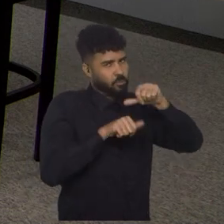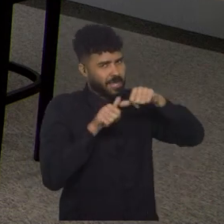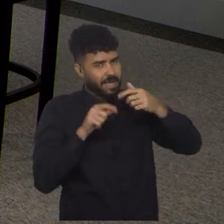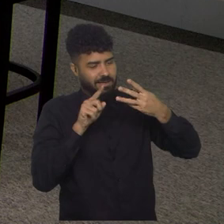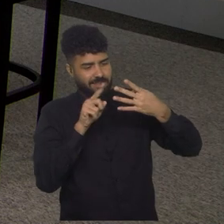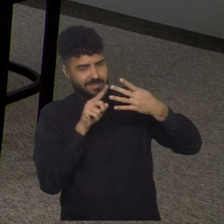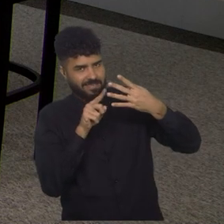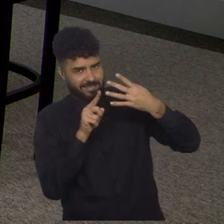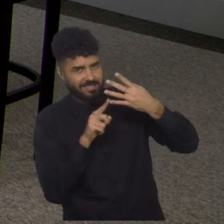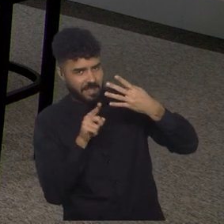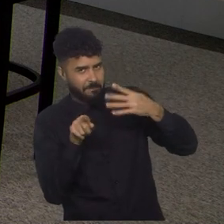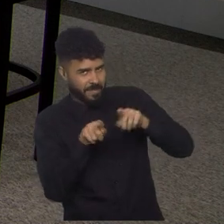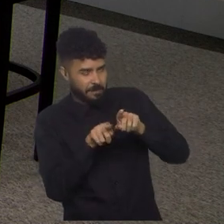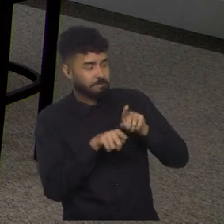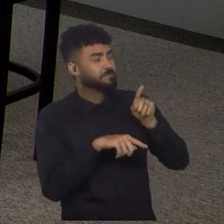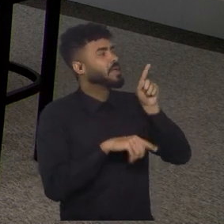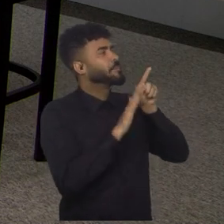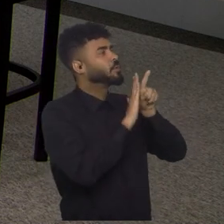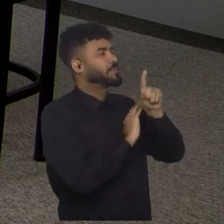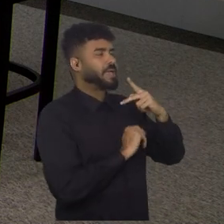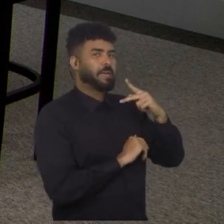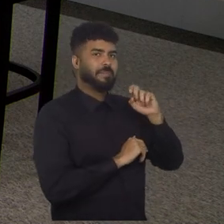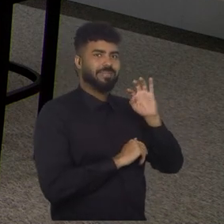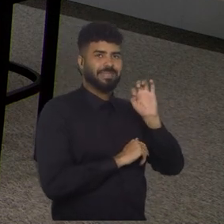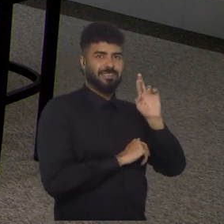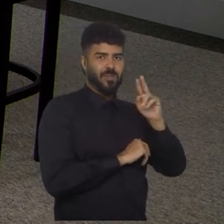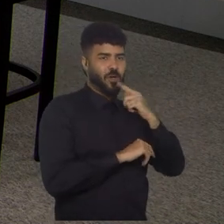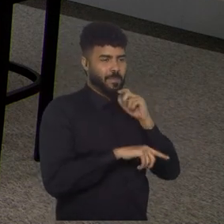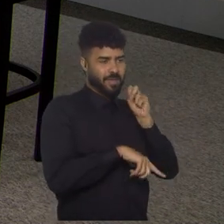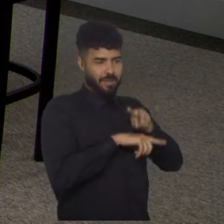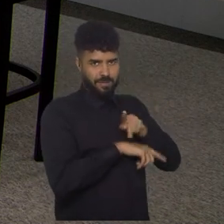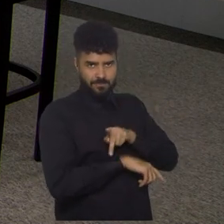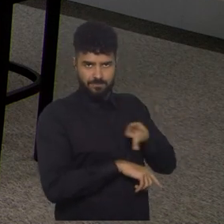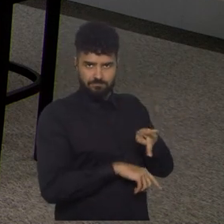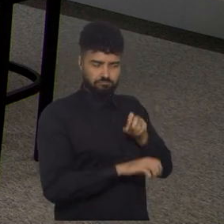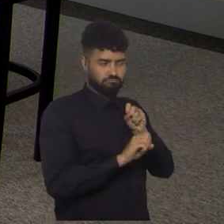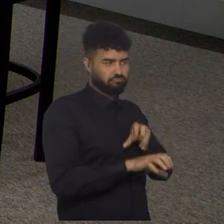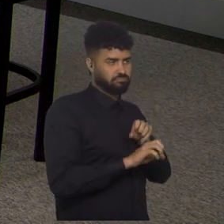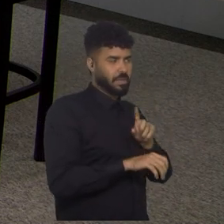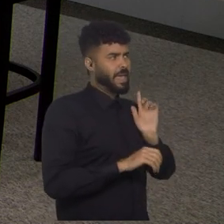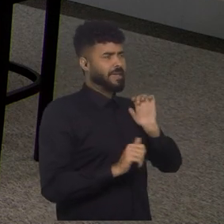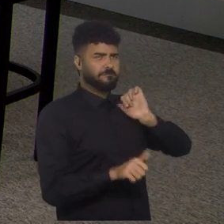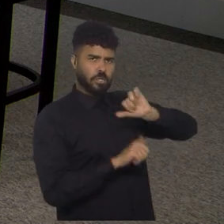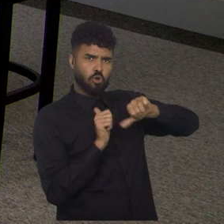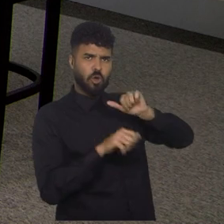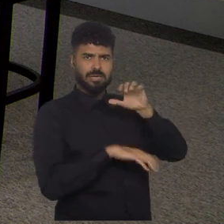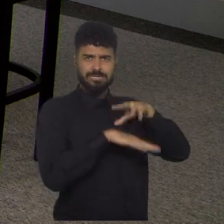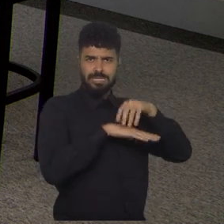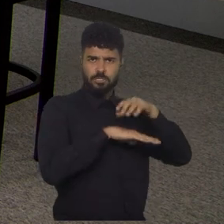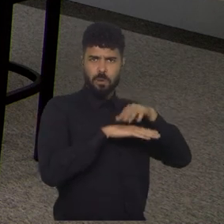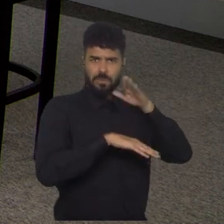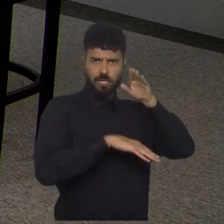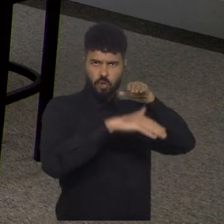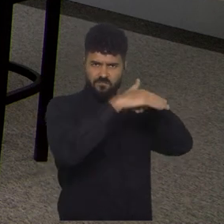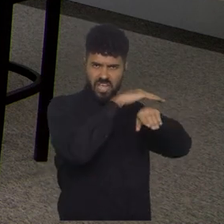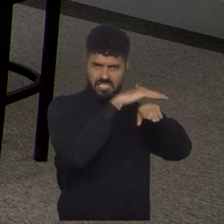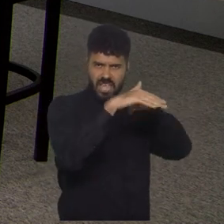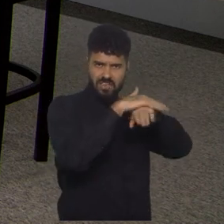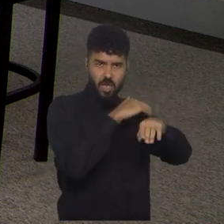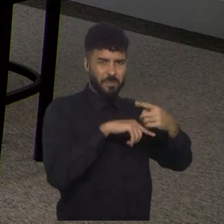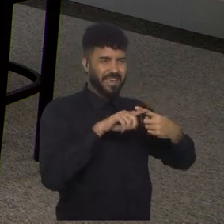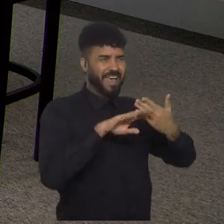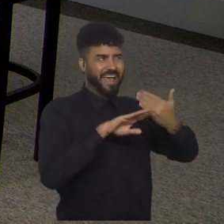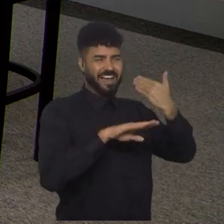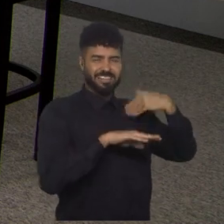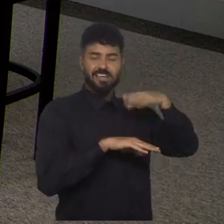Desde que o Peter assumiu a equipe, ele tornou a seleção mais ofensiva, porque a Suécia era muito